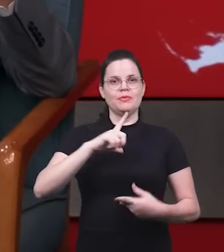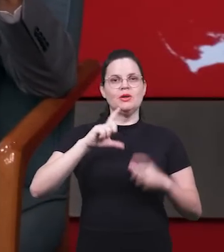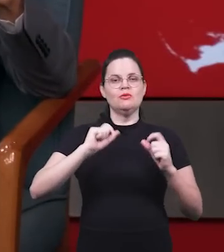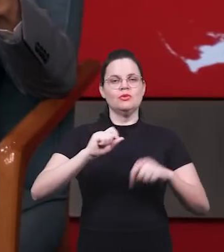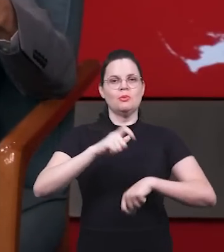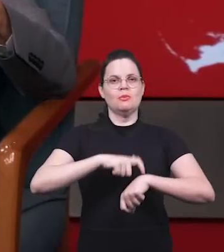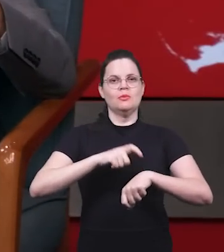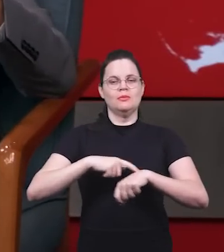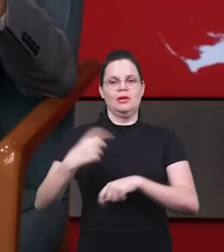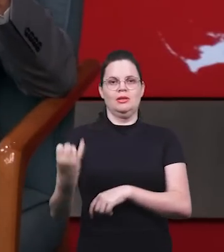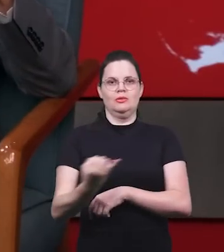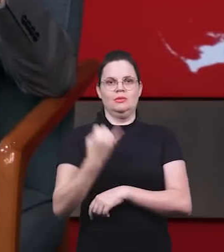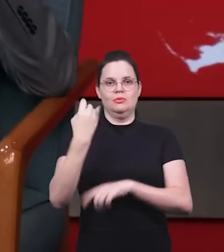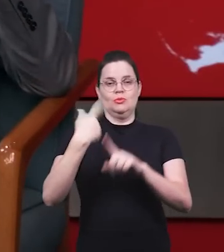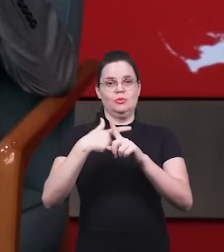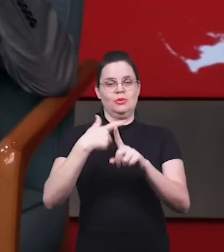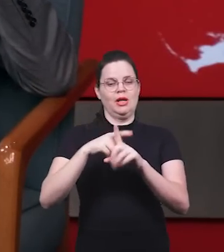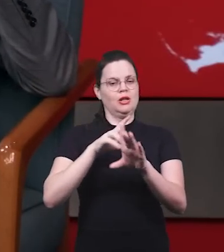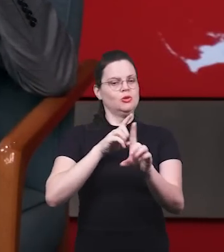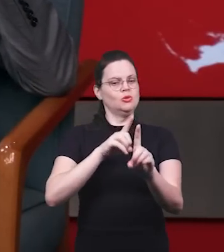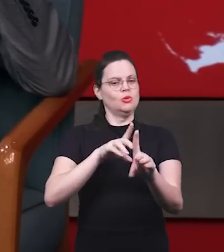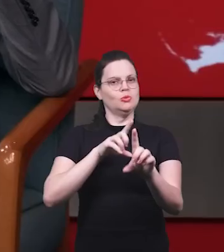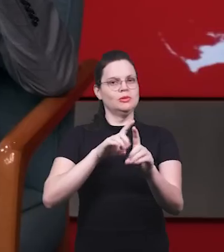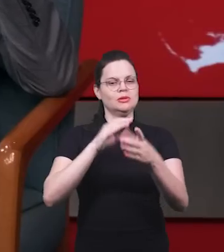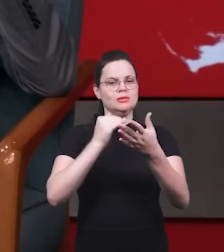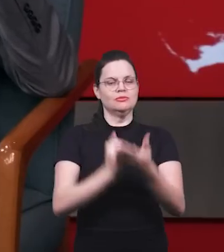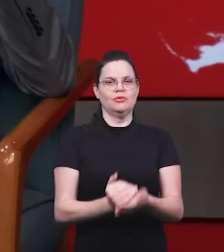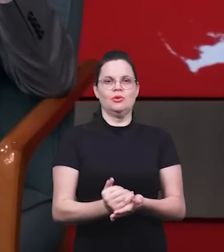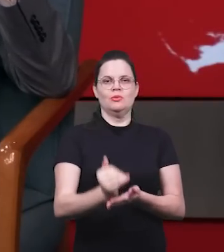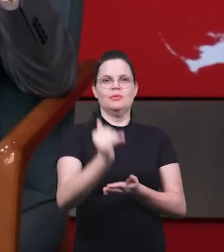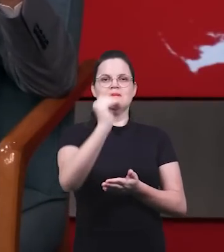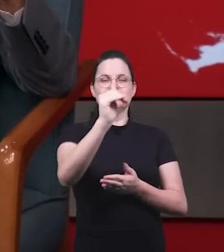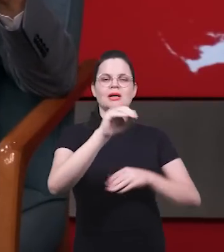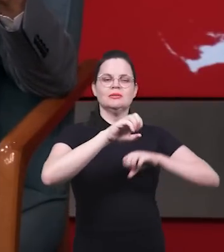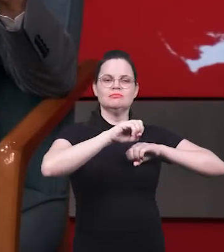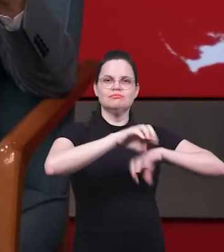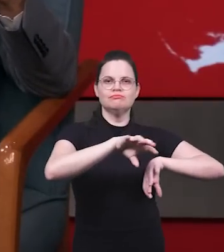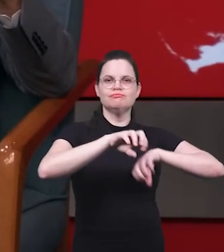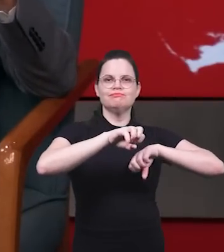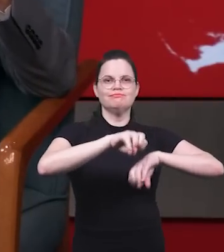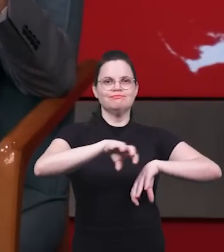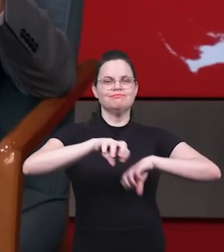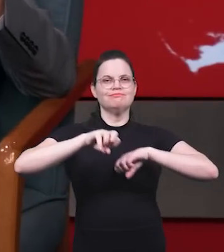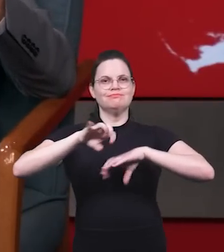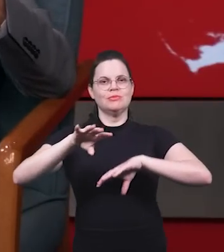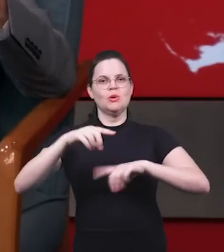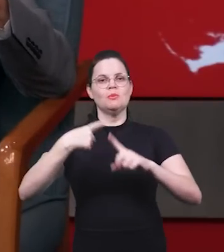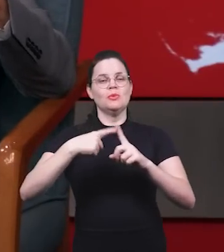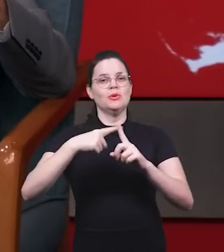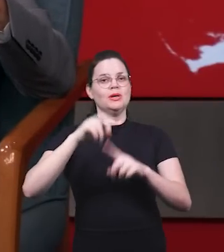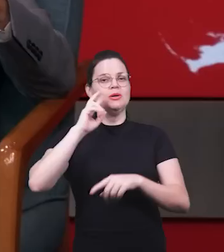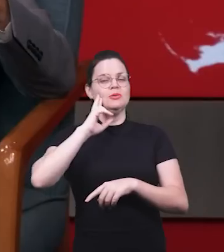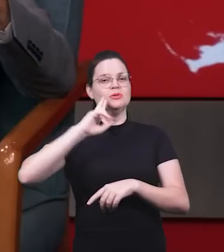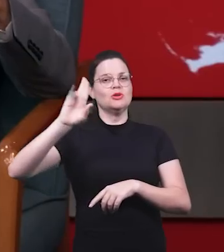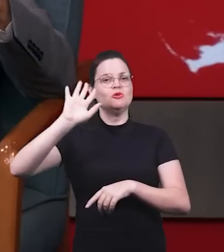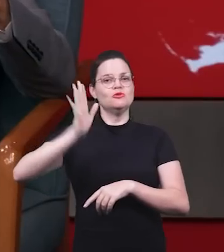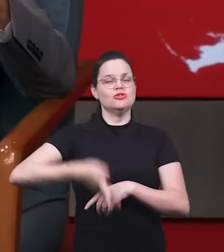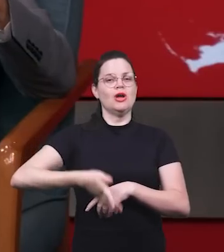era quando a doutrina estava sendo elaborada. Não é elaborada, não é? Ela estava sendo,